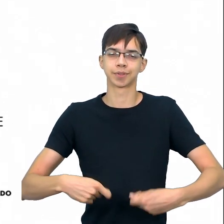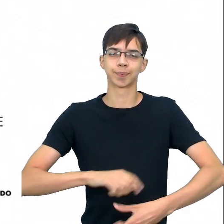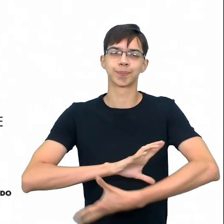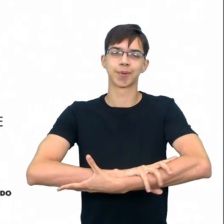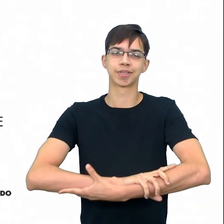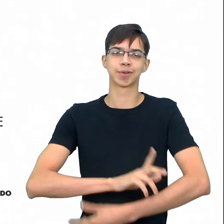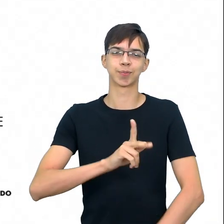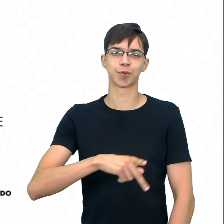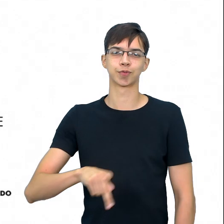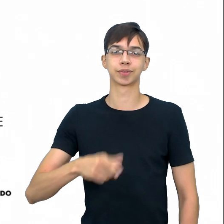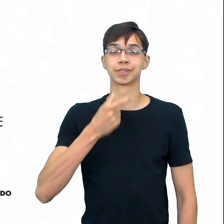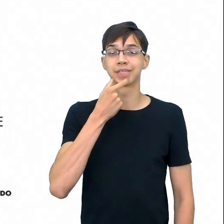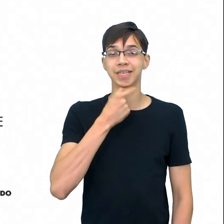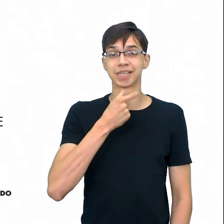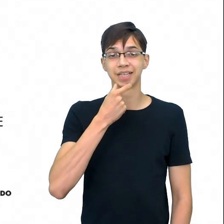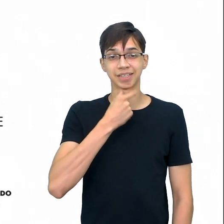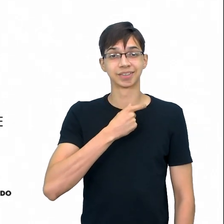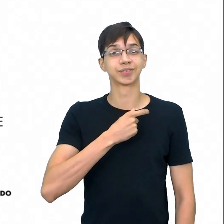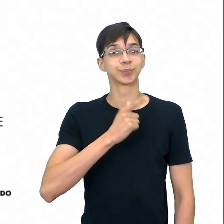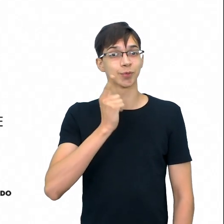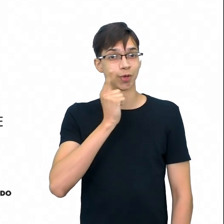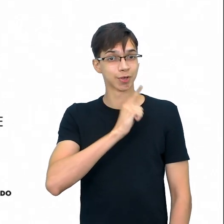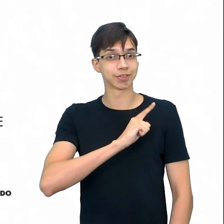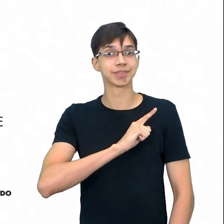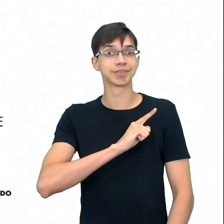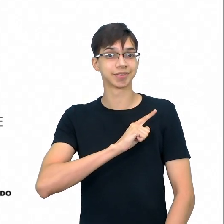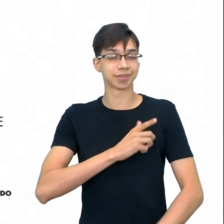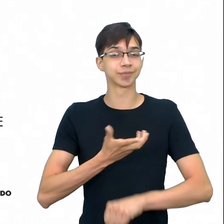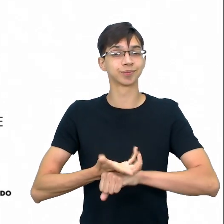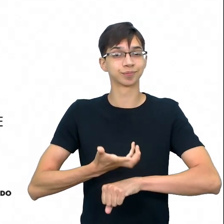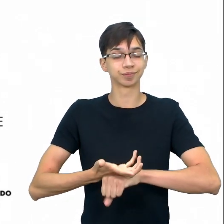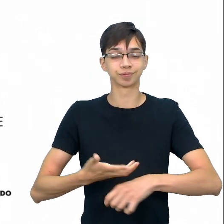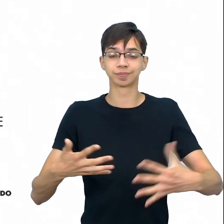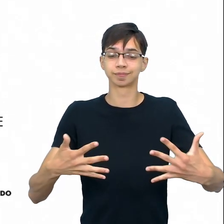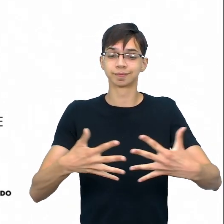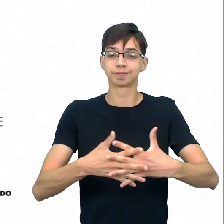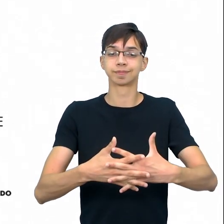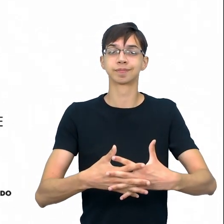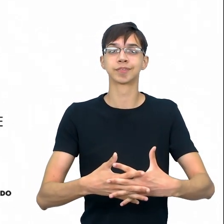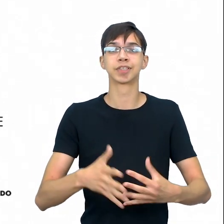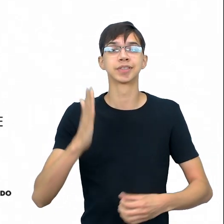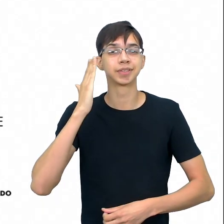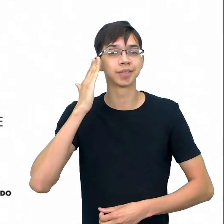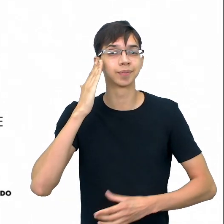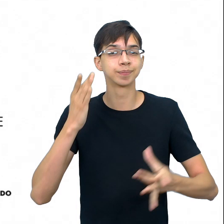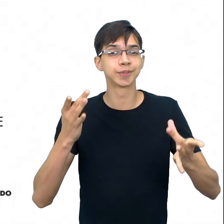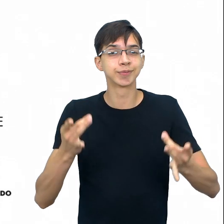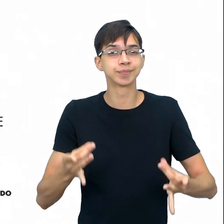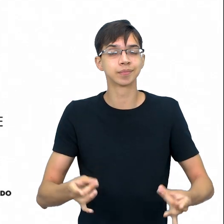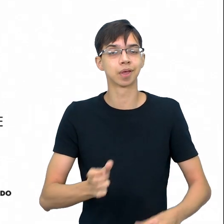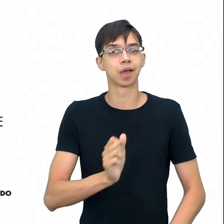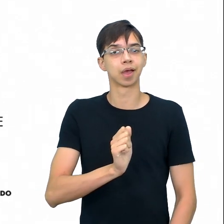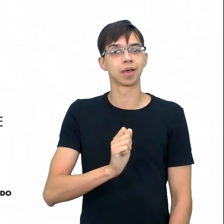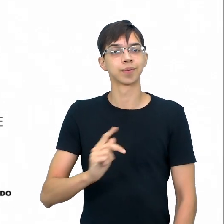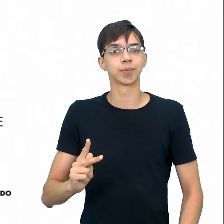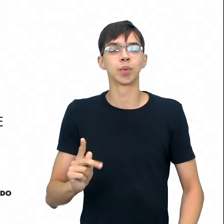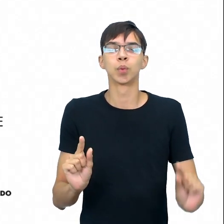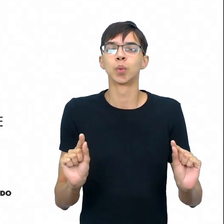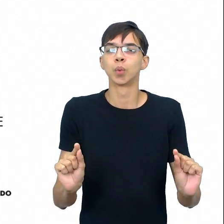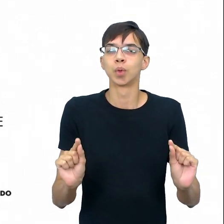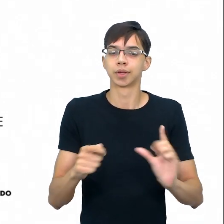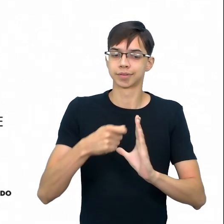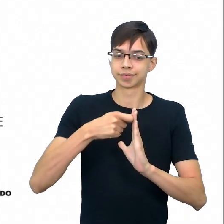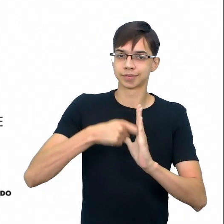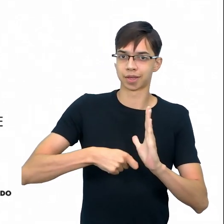professor de inglês, para trabalhar de forma interdisciplinar e explorar, né, o que esse aplicativo traz, né, no texto e